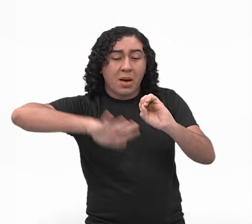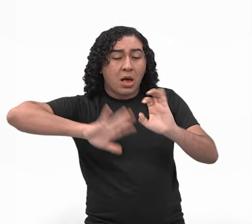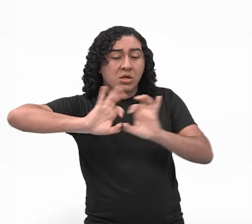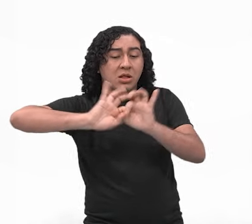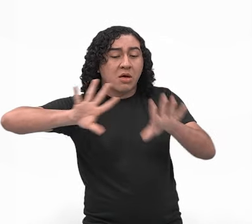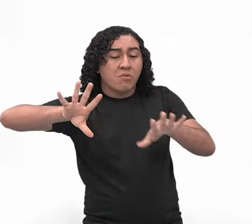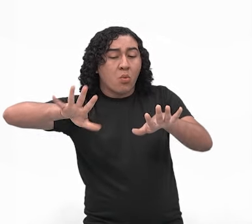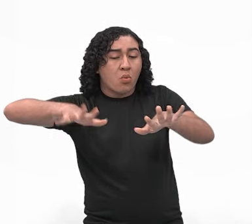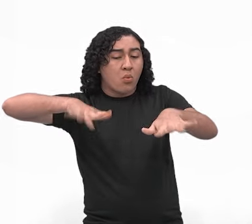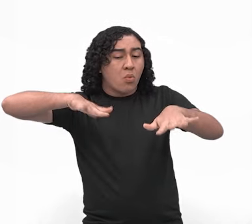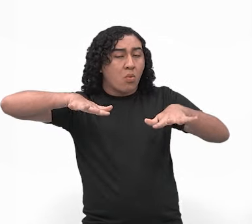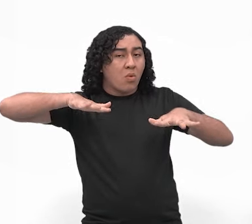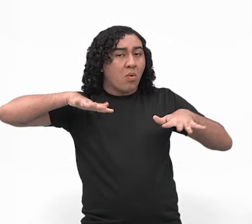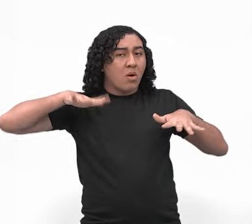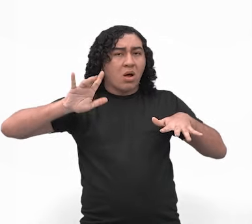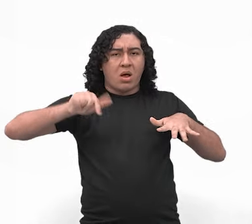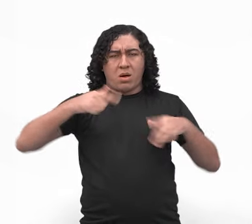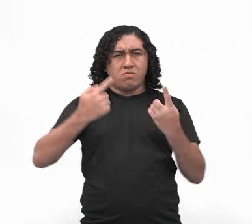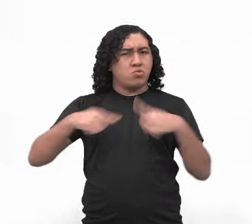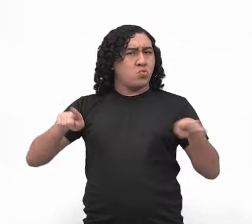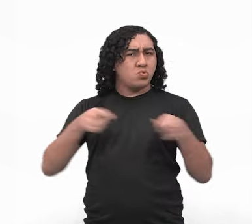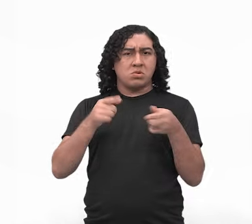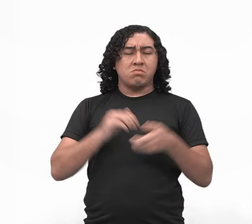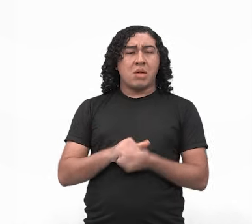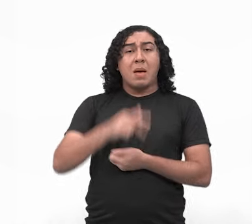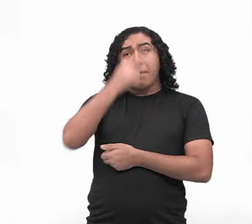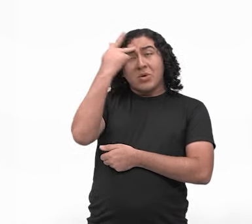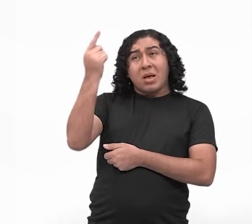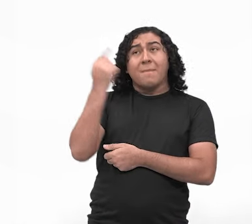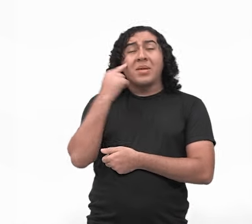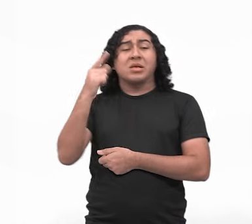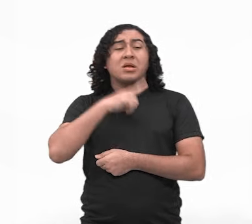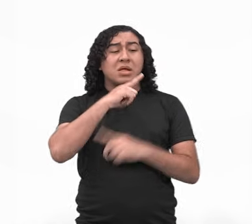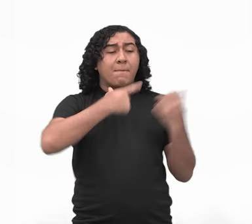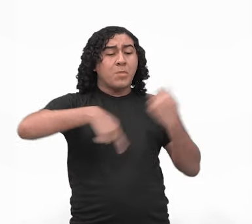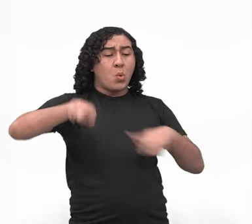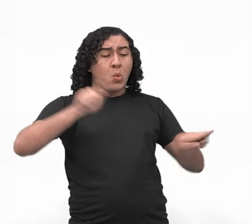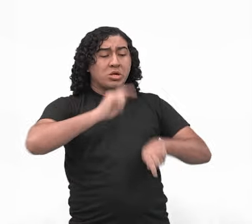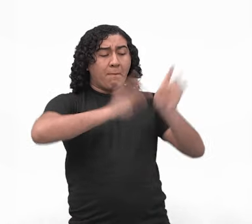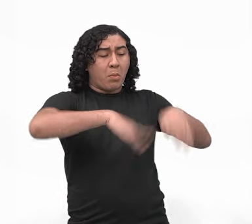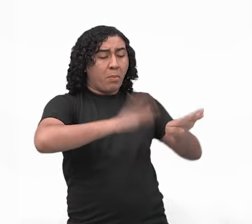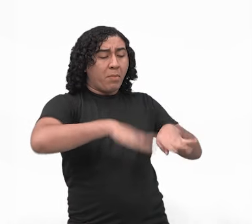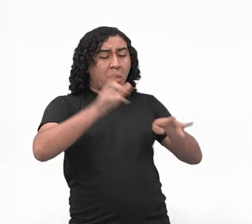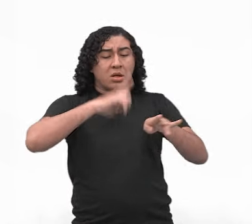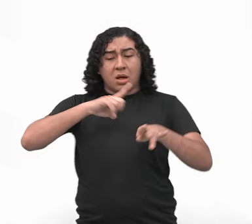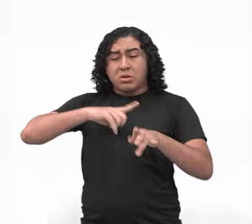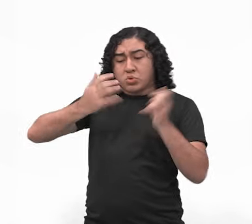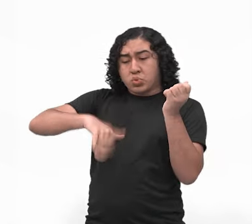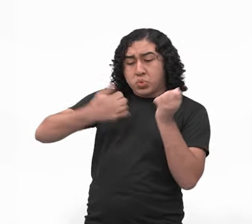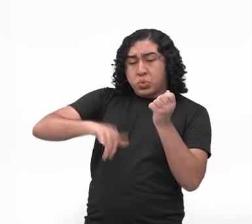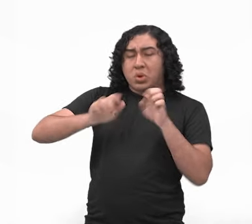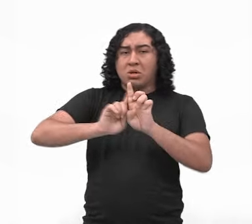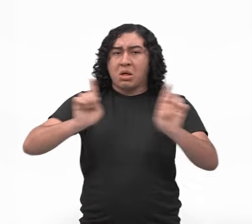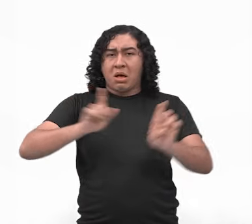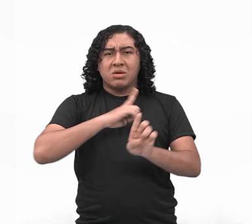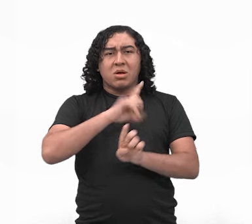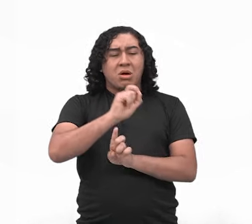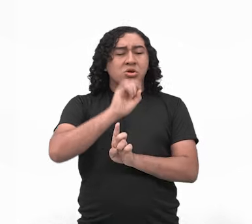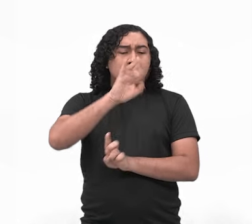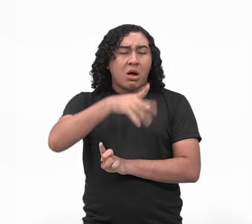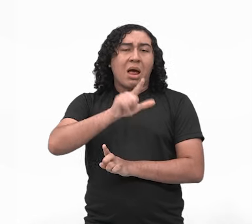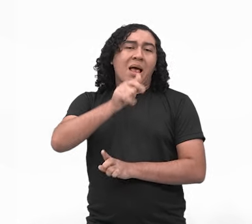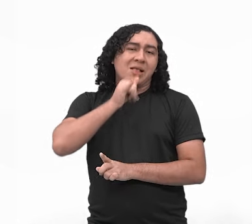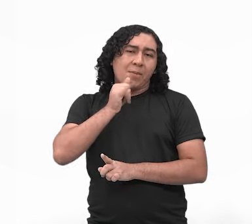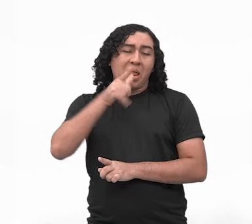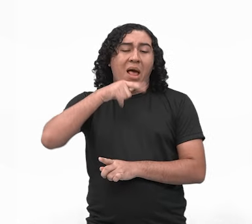proporcionava era a música dele. As pessoas esperavam ele trocar alguns instrumentos, então ele pegava um bule, ele abria um bule, jogava